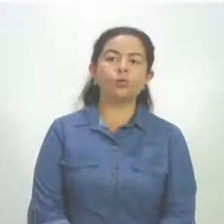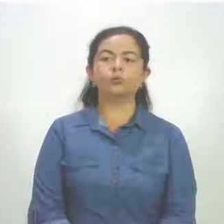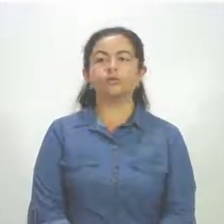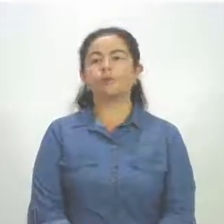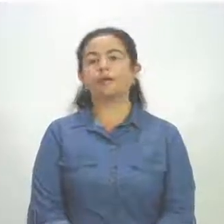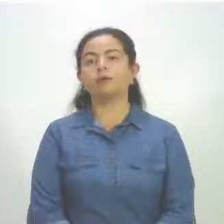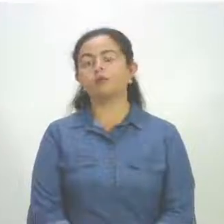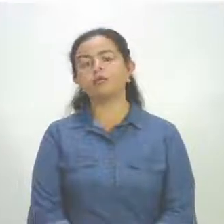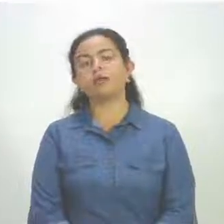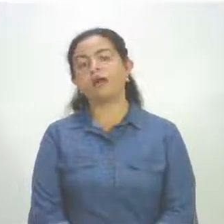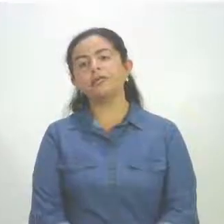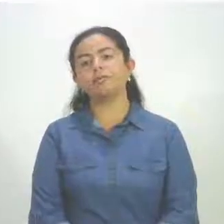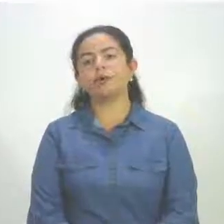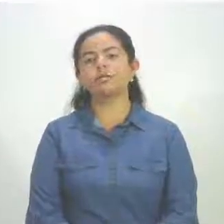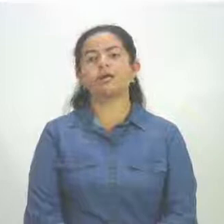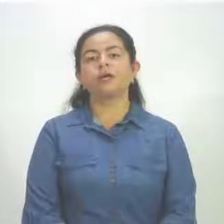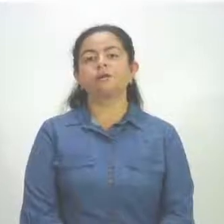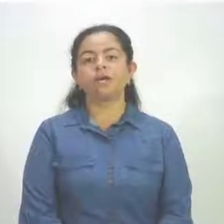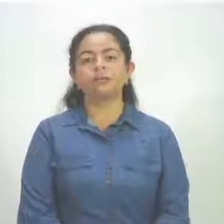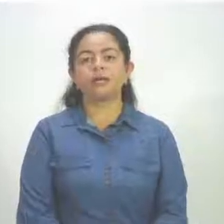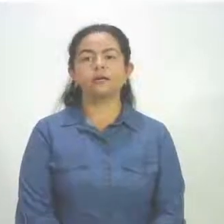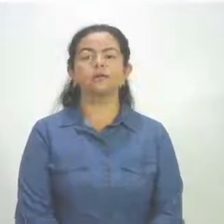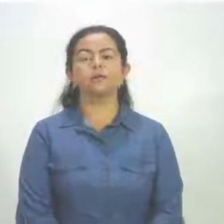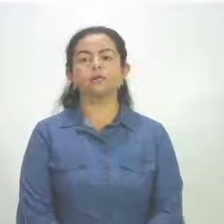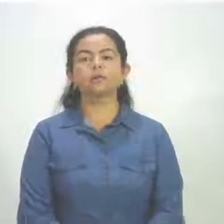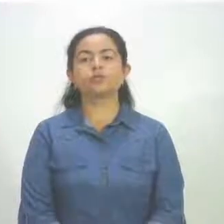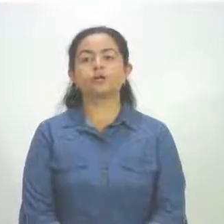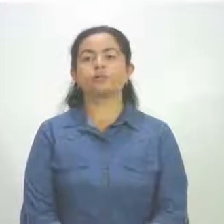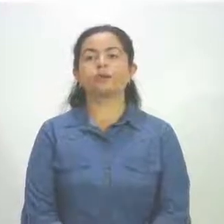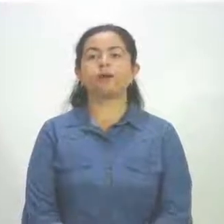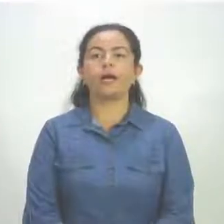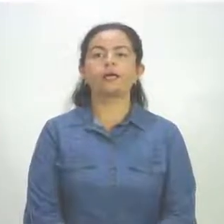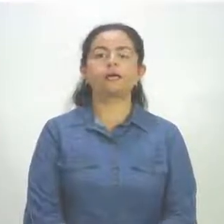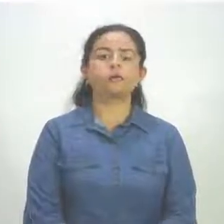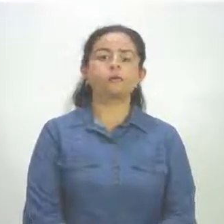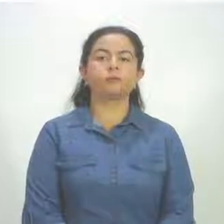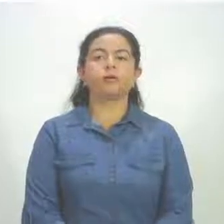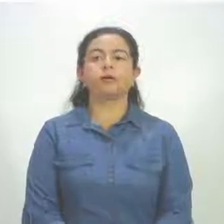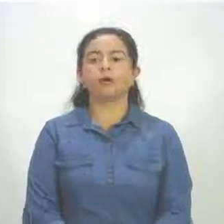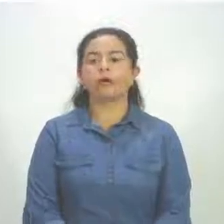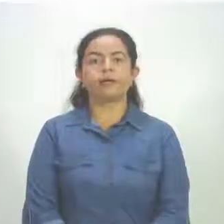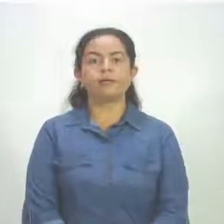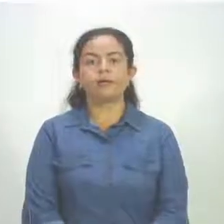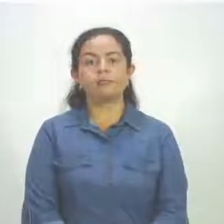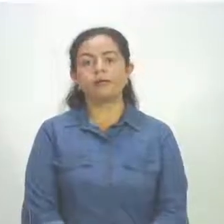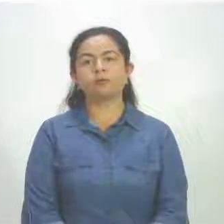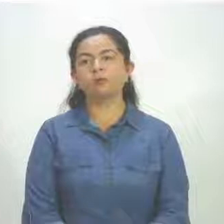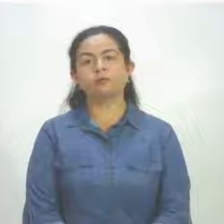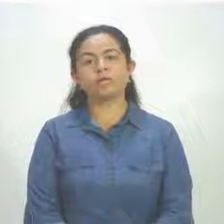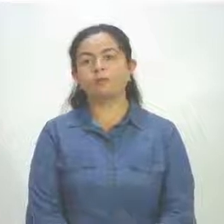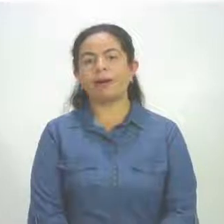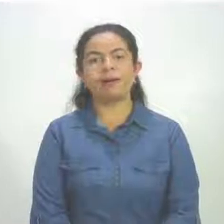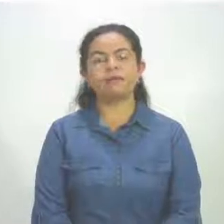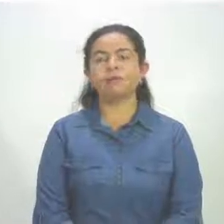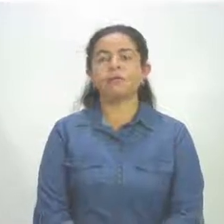o curso, ir para a universidade após finalizar o curso de agropecuária ou ir para o mundo